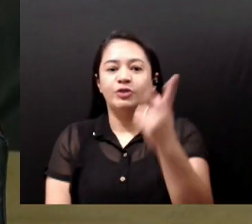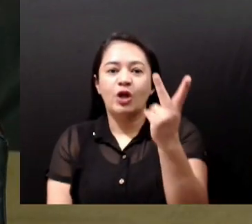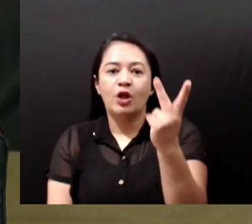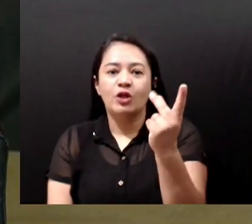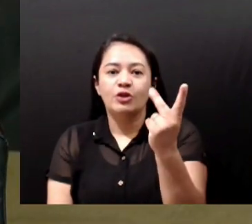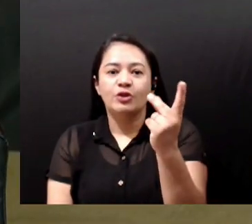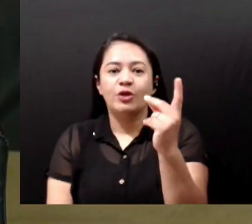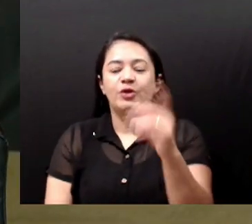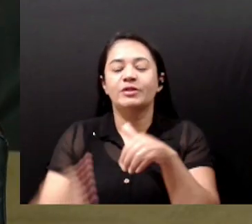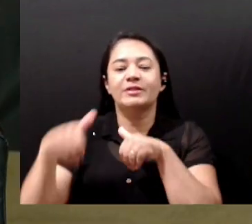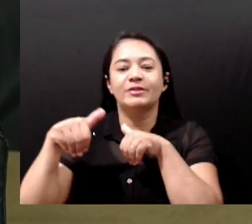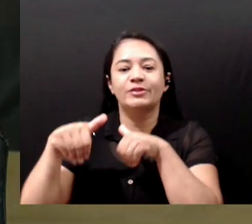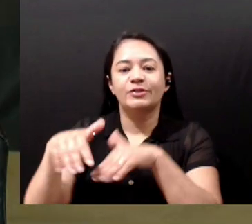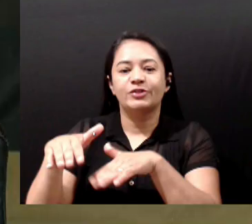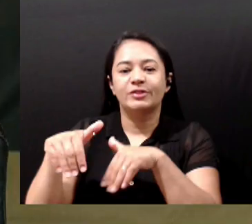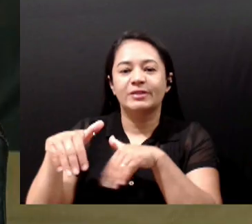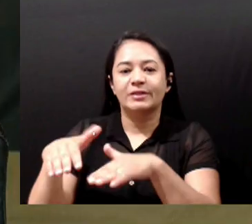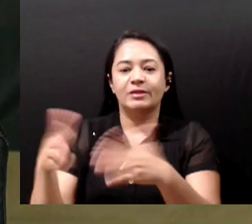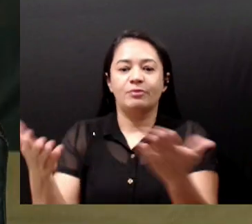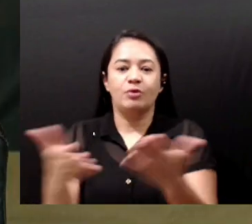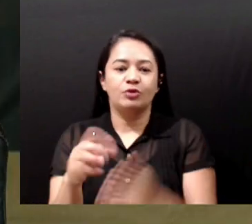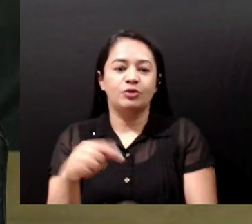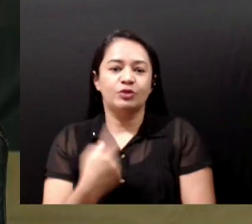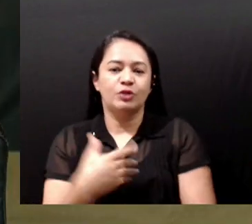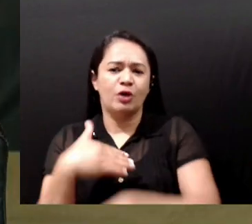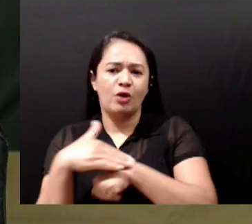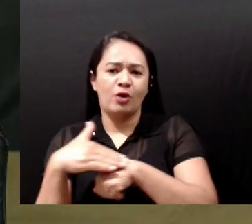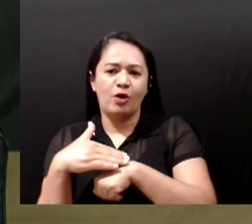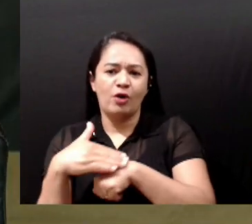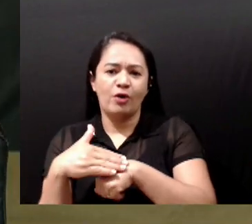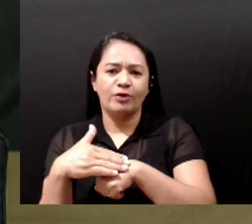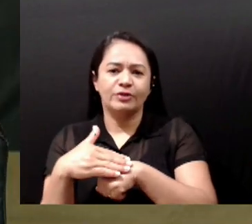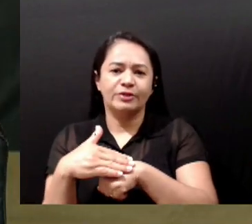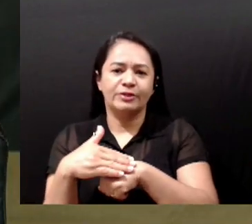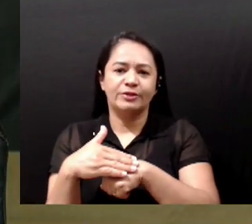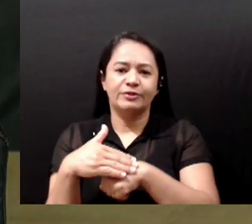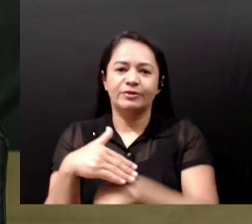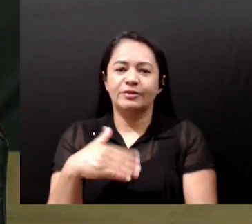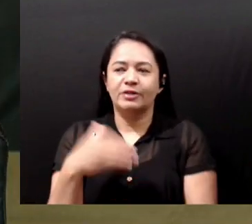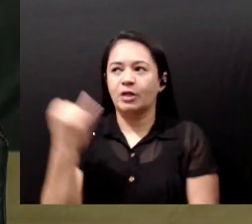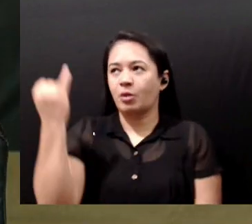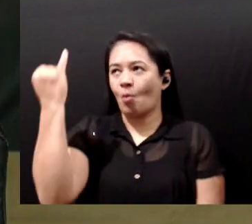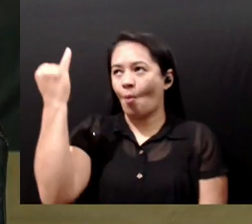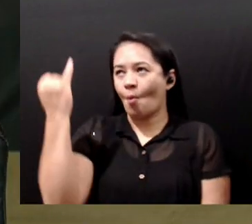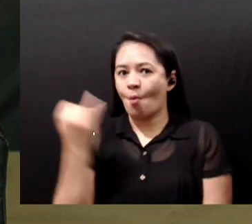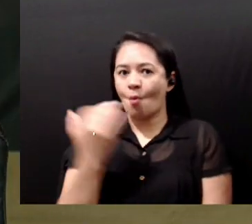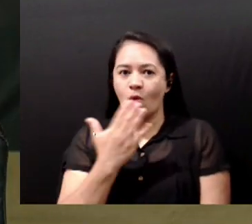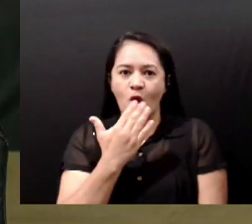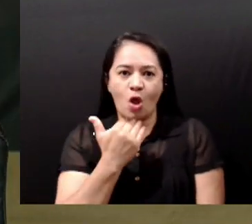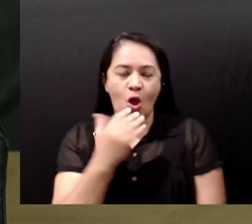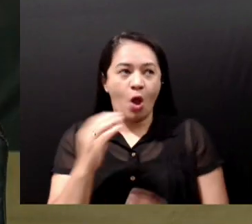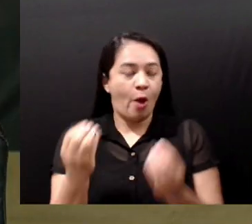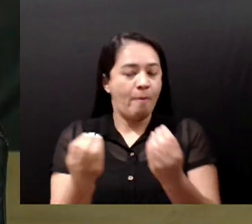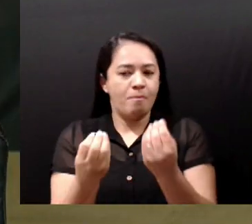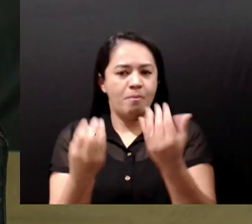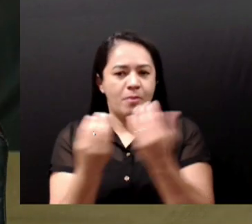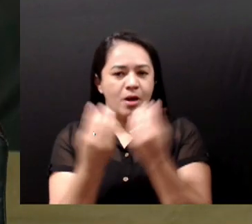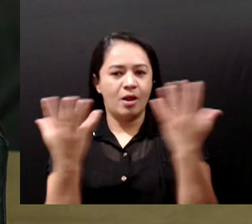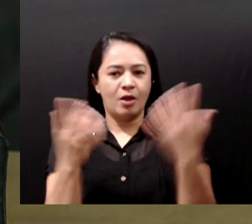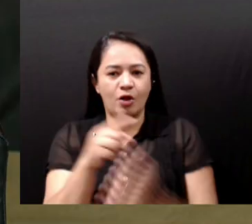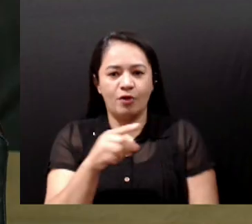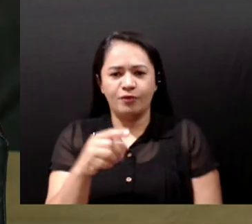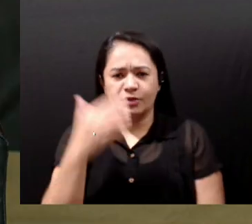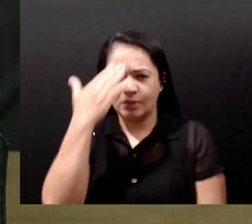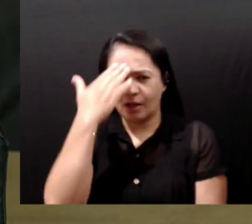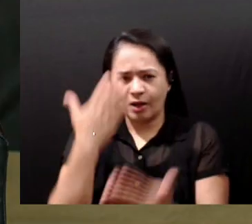vamos conversar sobre as famosas dietas milagrosas. Você acredita em fórmulas mágicas?